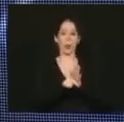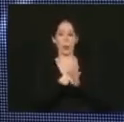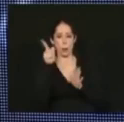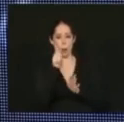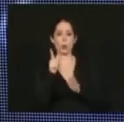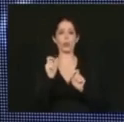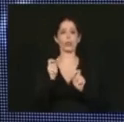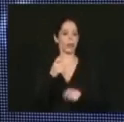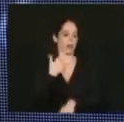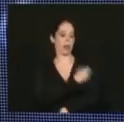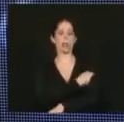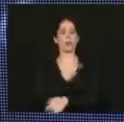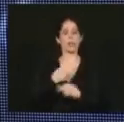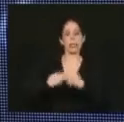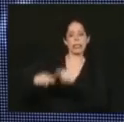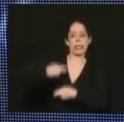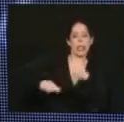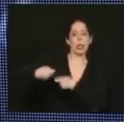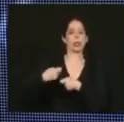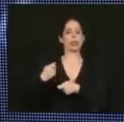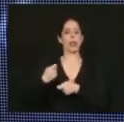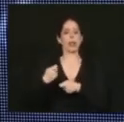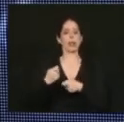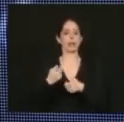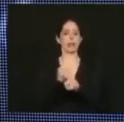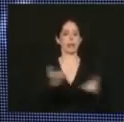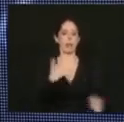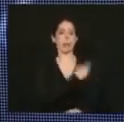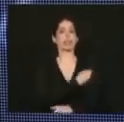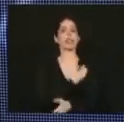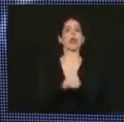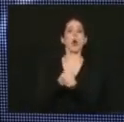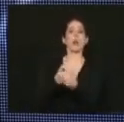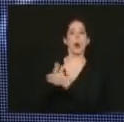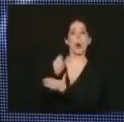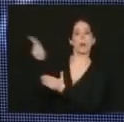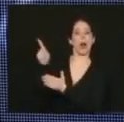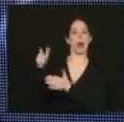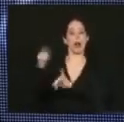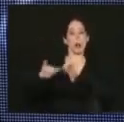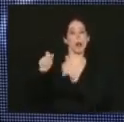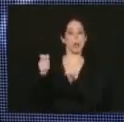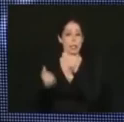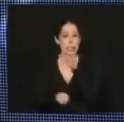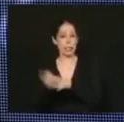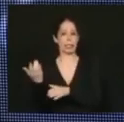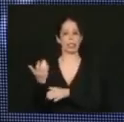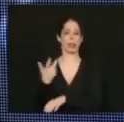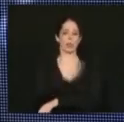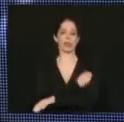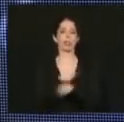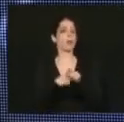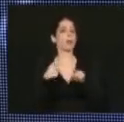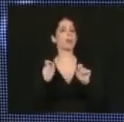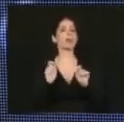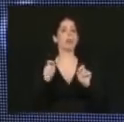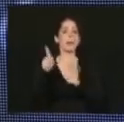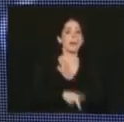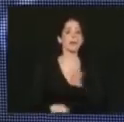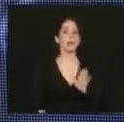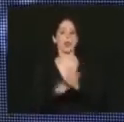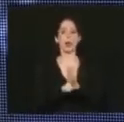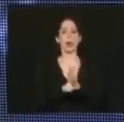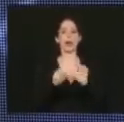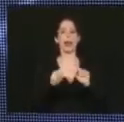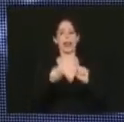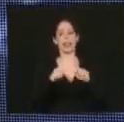precisamos né a vacinação com os laboratórios que estão produzindo precisamos também de um plano de recuperação do ano